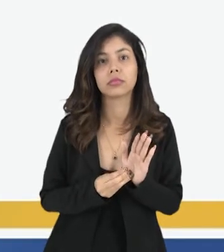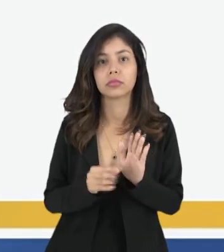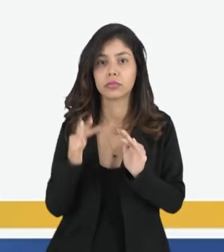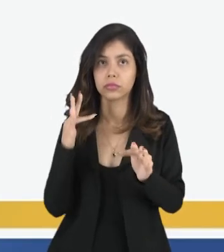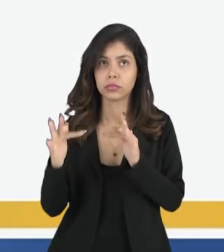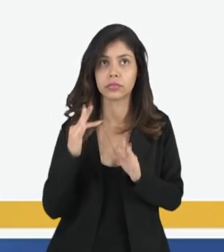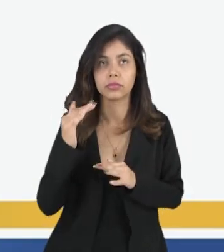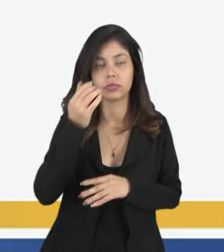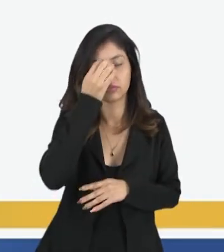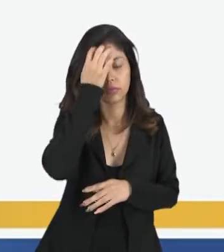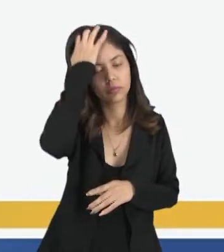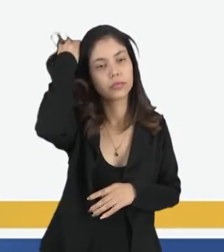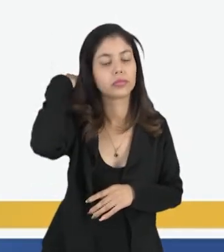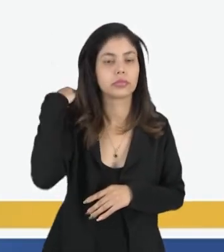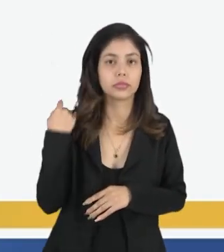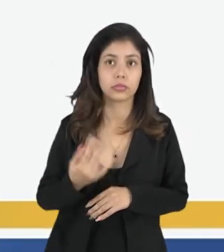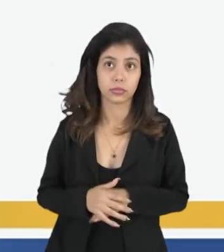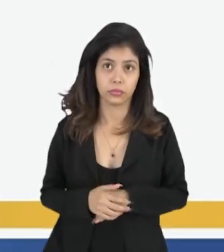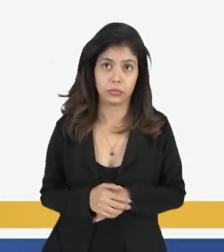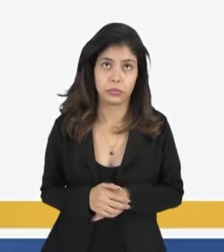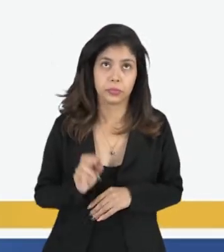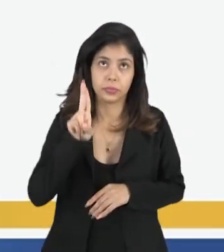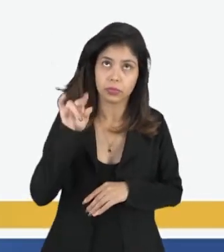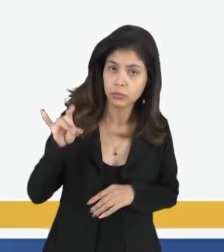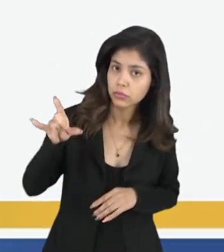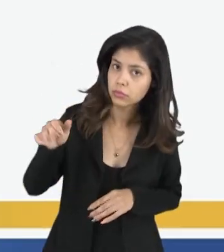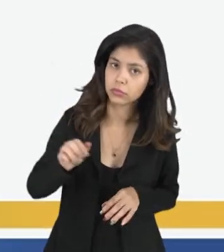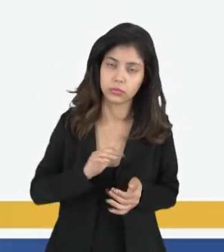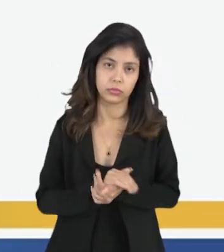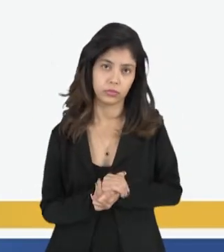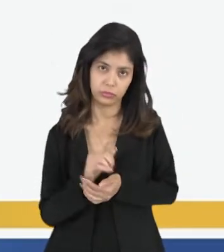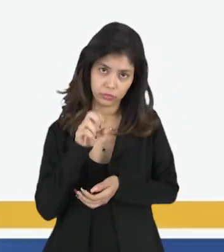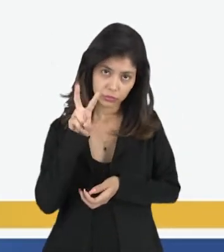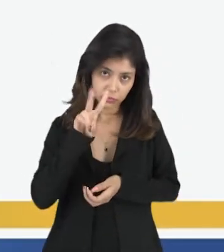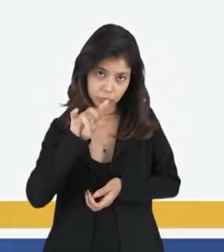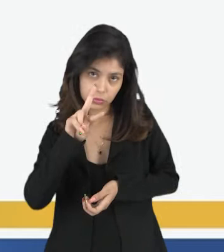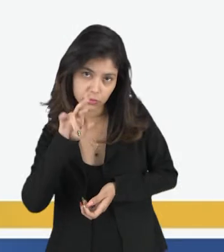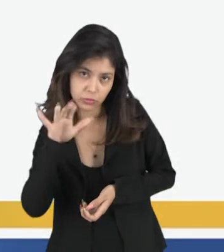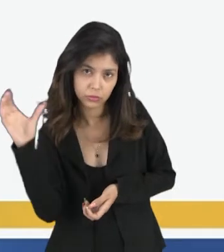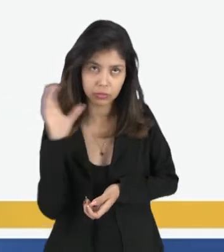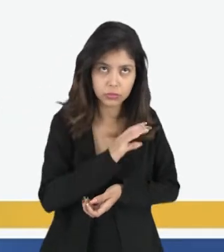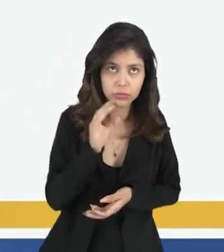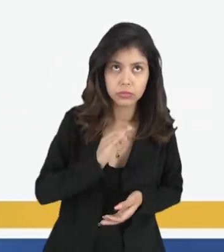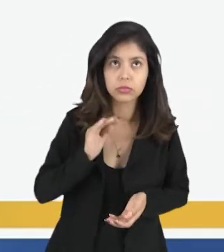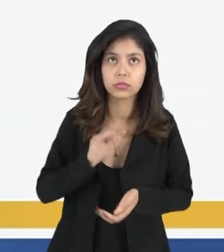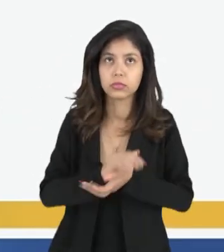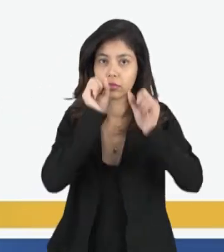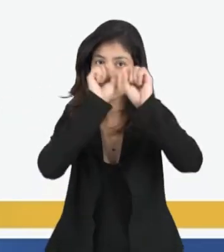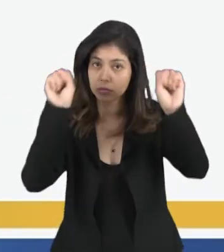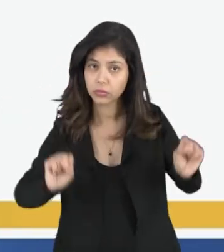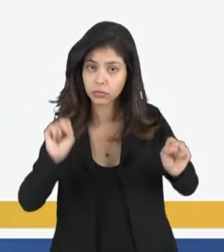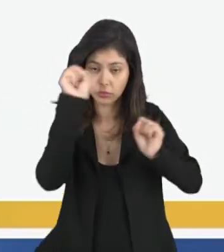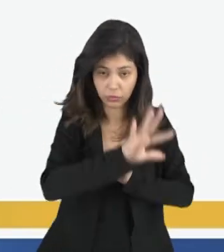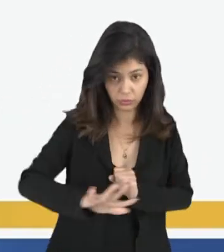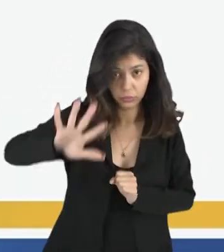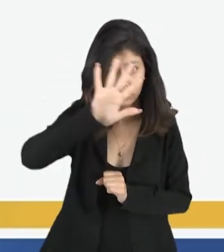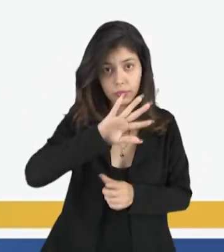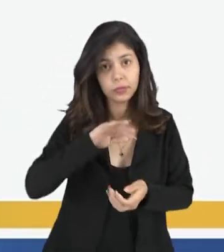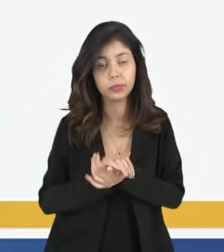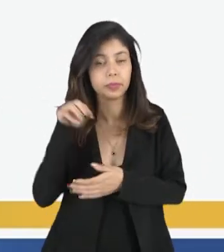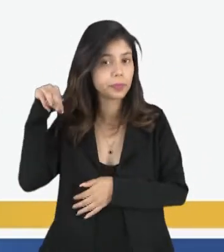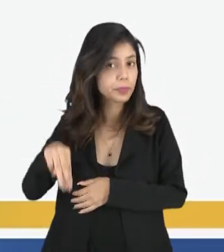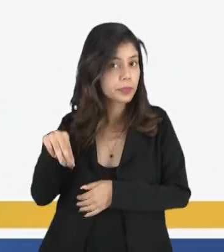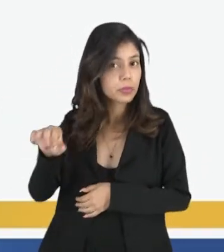física. As unidades de medida de velocidade pelo sistema internacional, ela é dada em metros